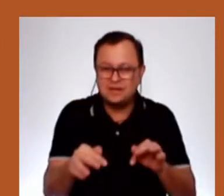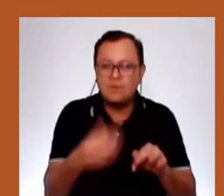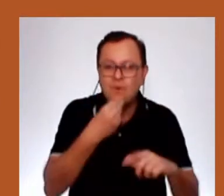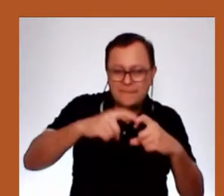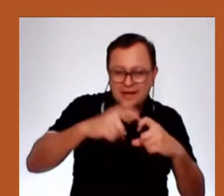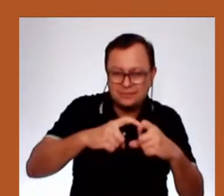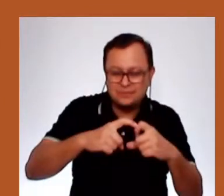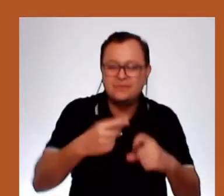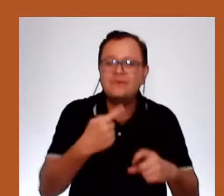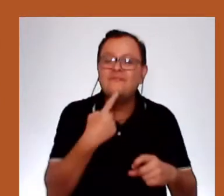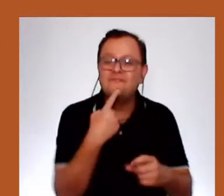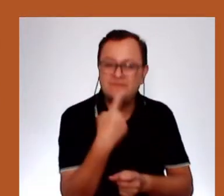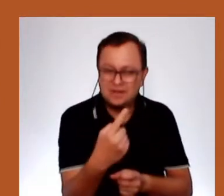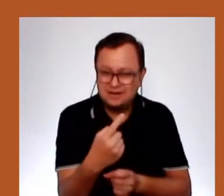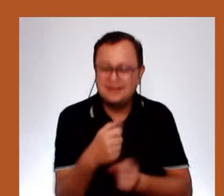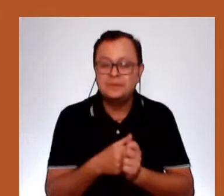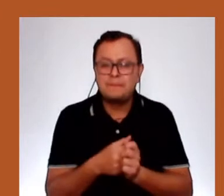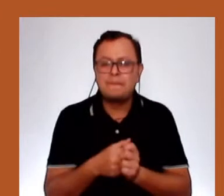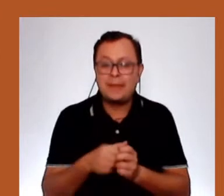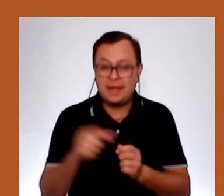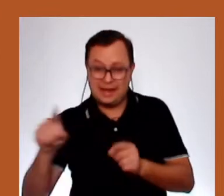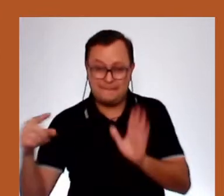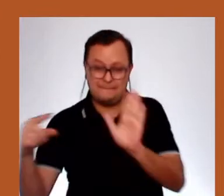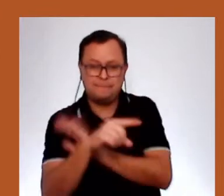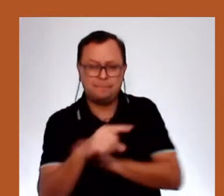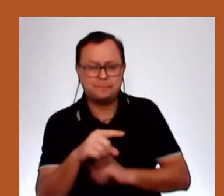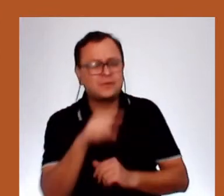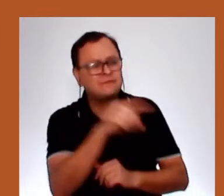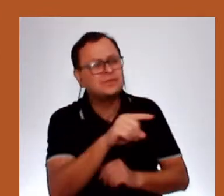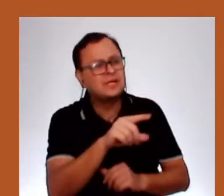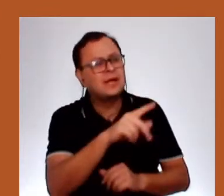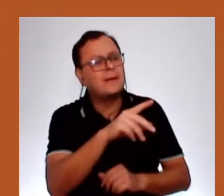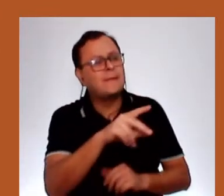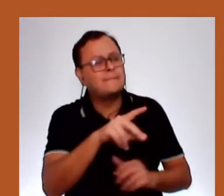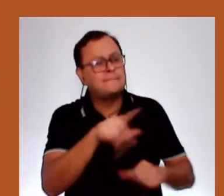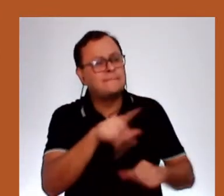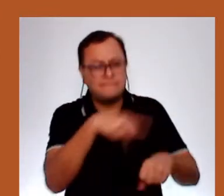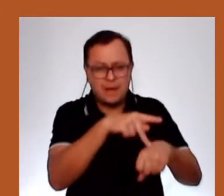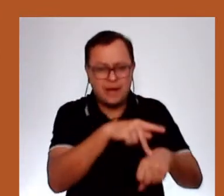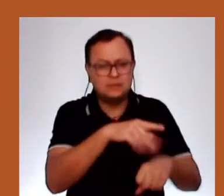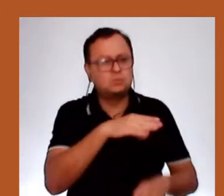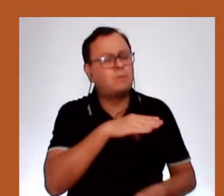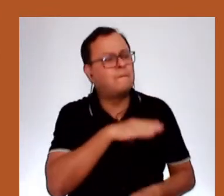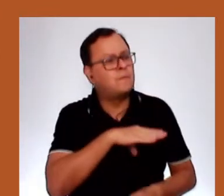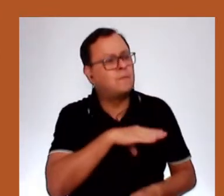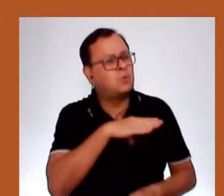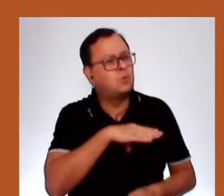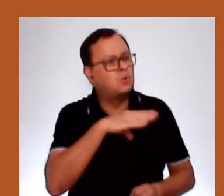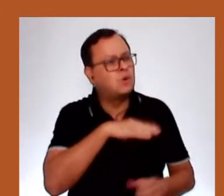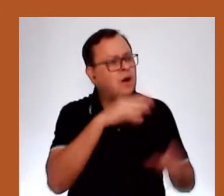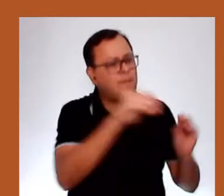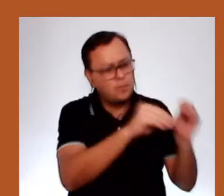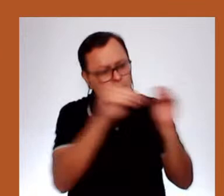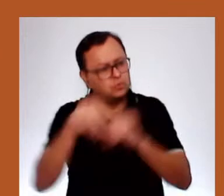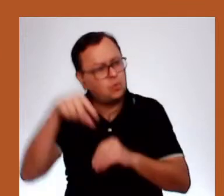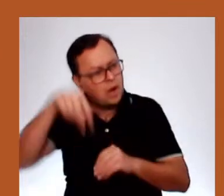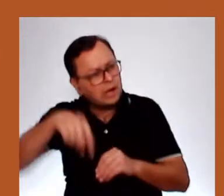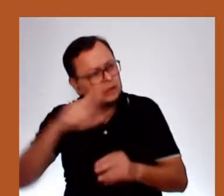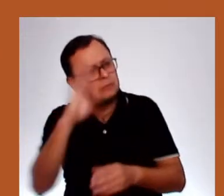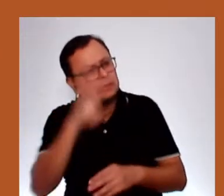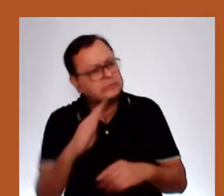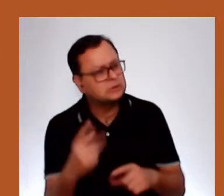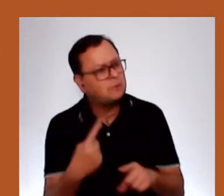te fez sair de lá de Portugal e estar aqui? E ele diz assim, isso me tocou, o lugar do homem é onde o